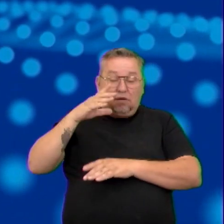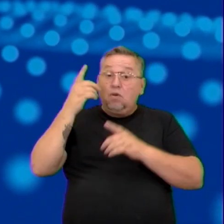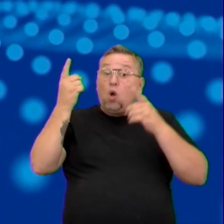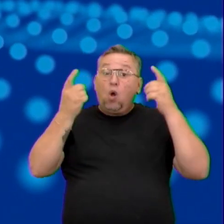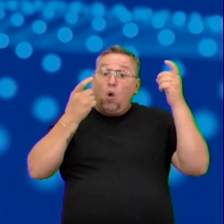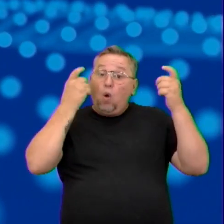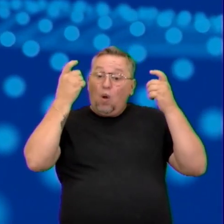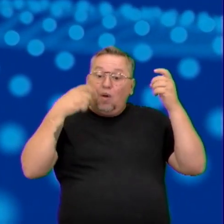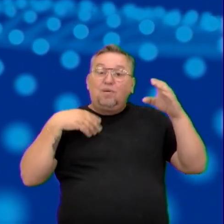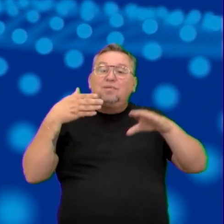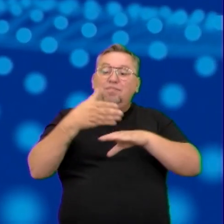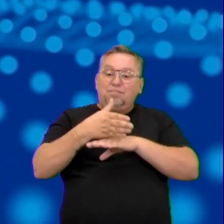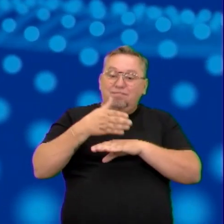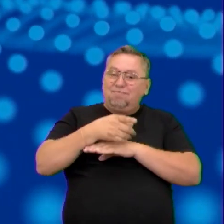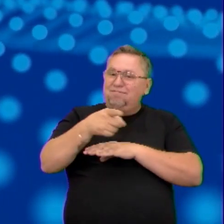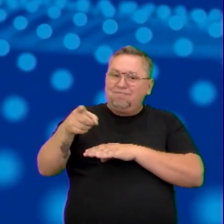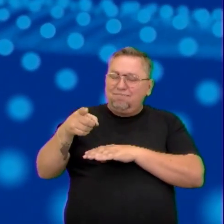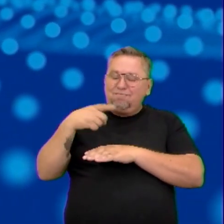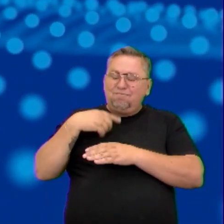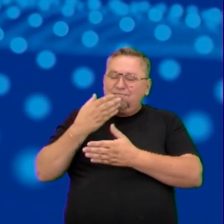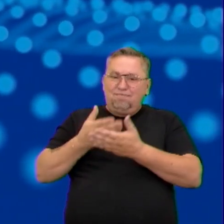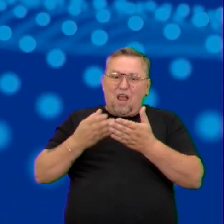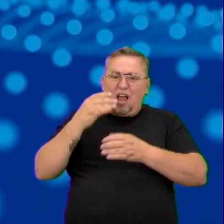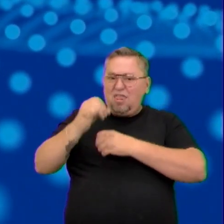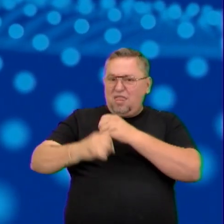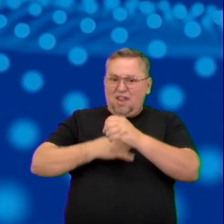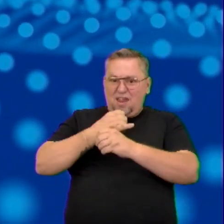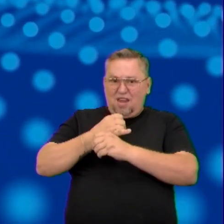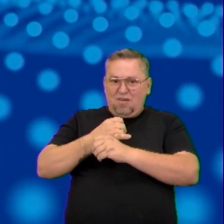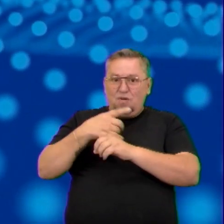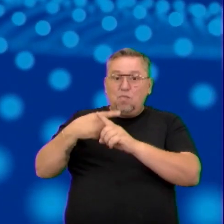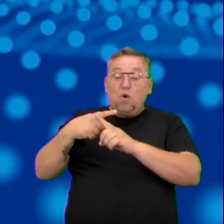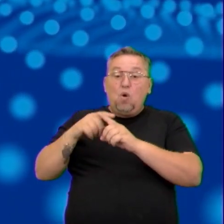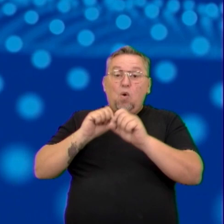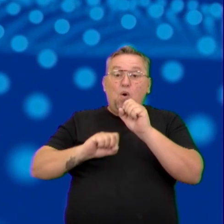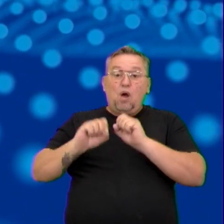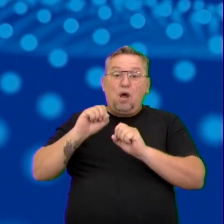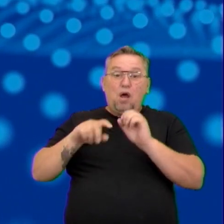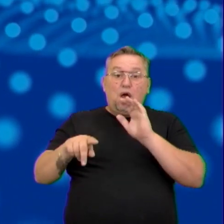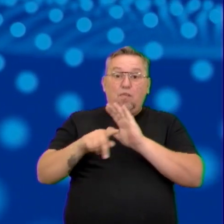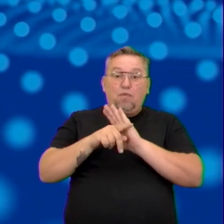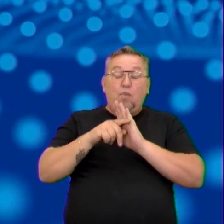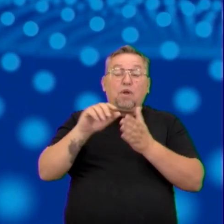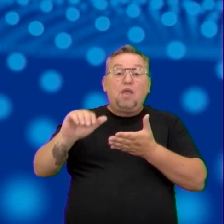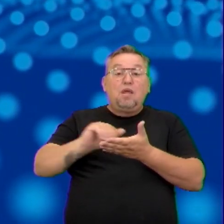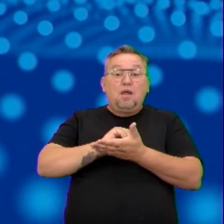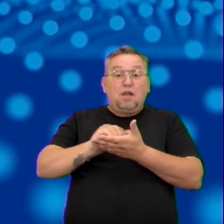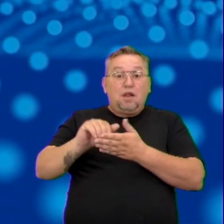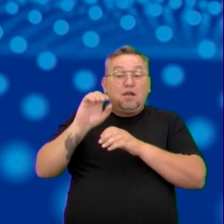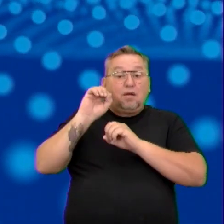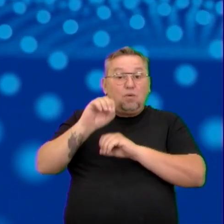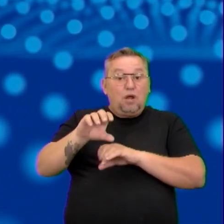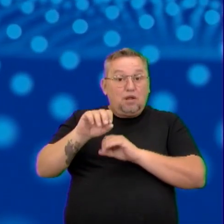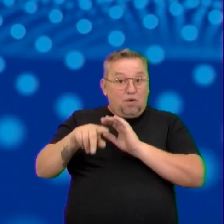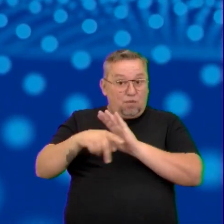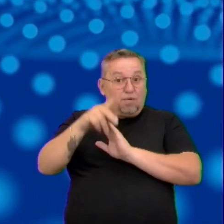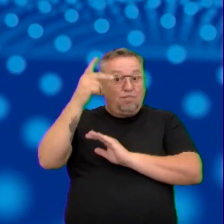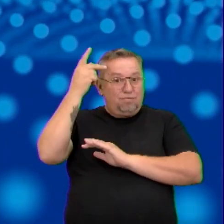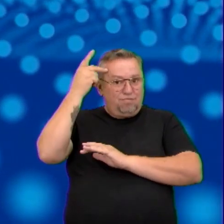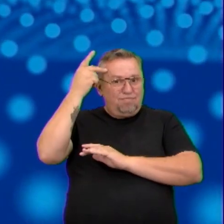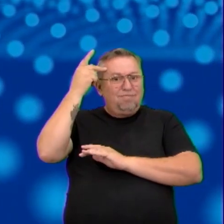preocupe, para participar você não gasta internet. Os dados são patrocinados pela Secretaria da Educação do Estado de São